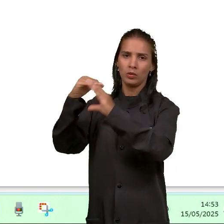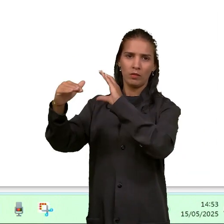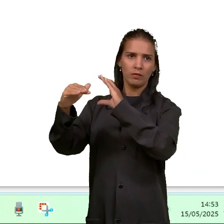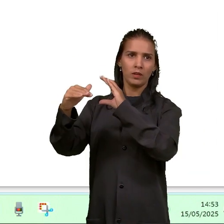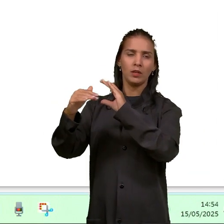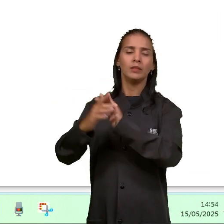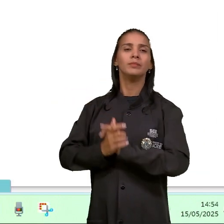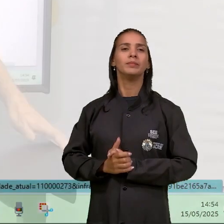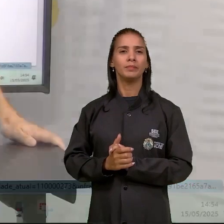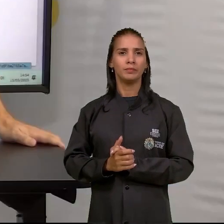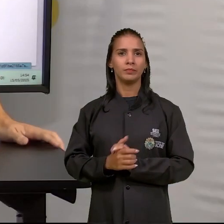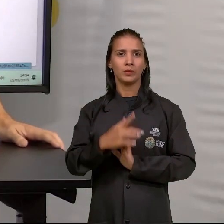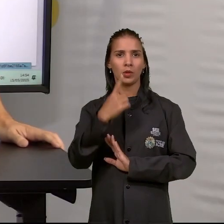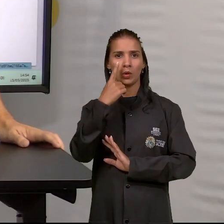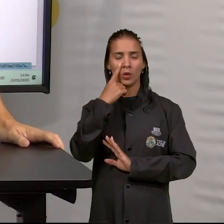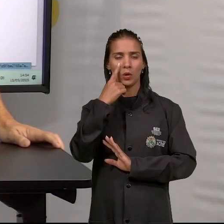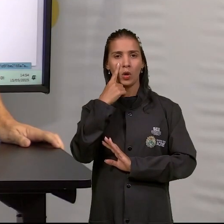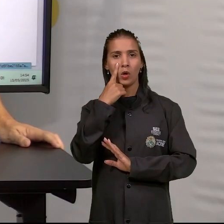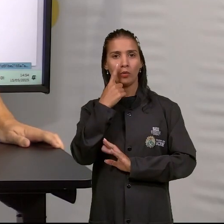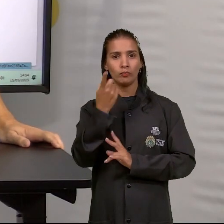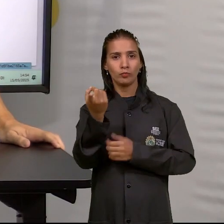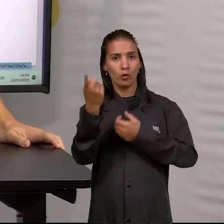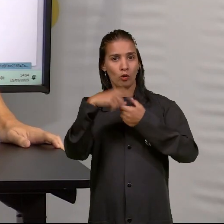Olha, vamos ver aqui, ó, só para vocês entenderem bem.